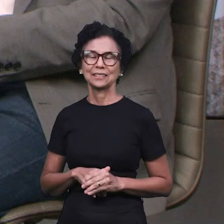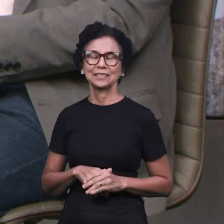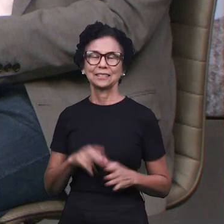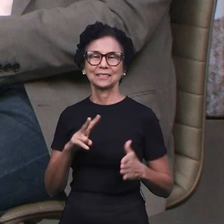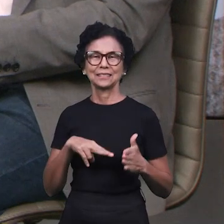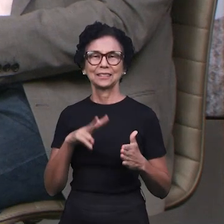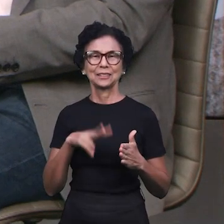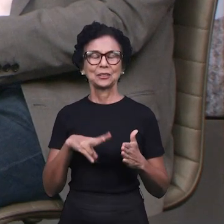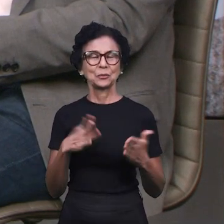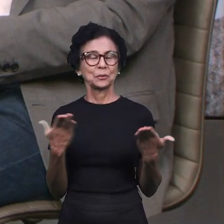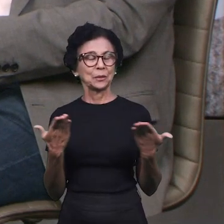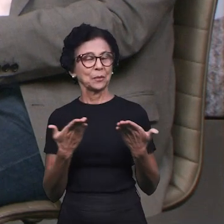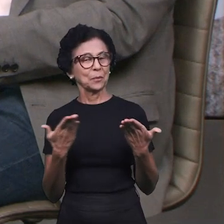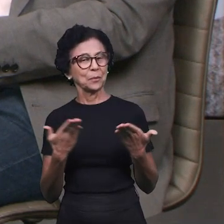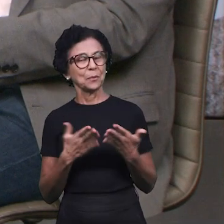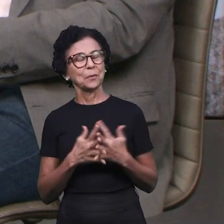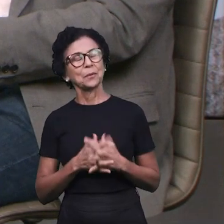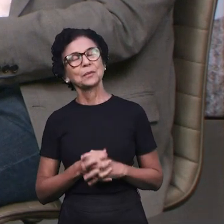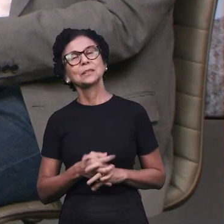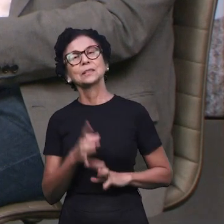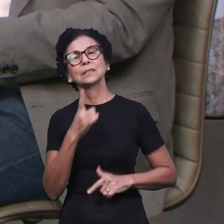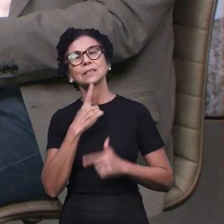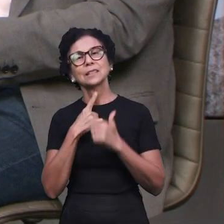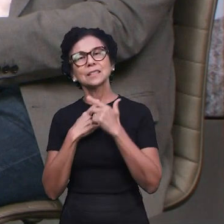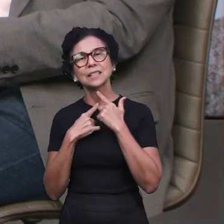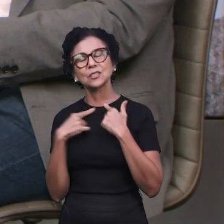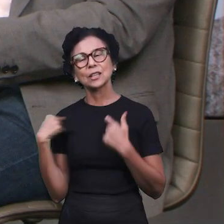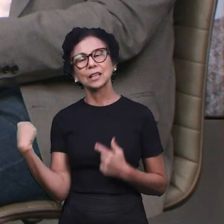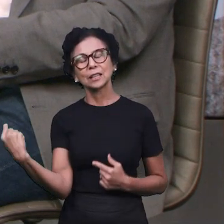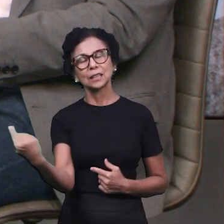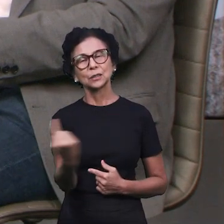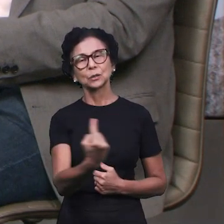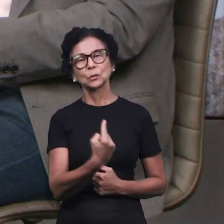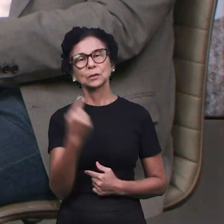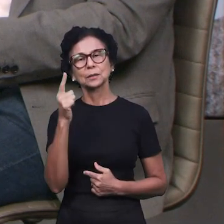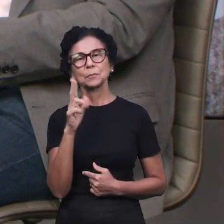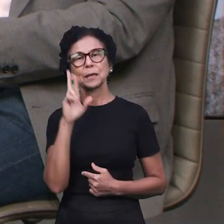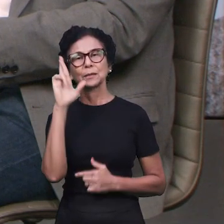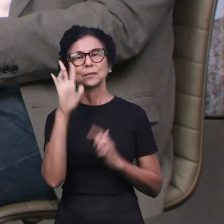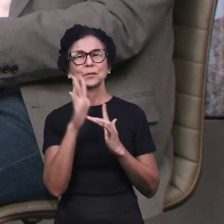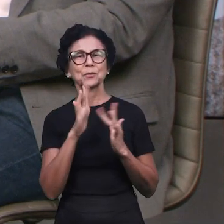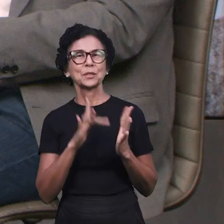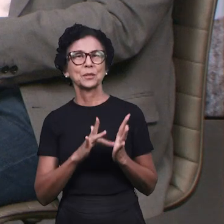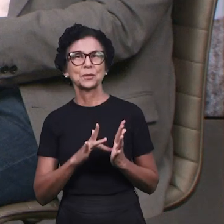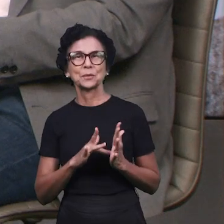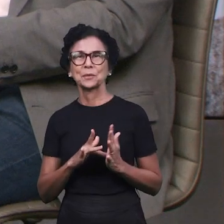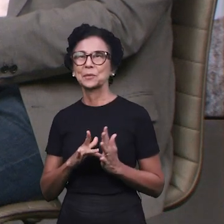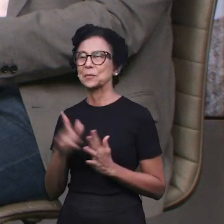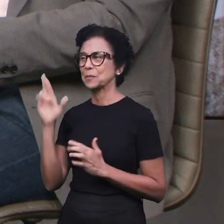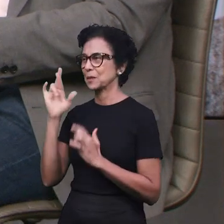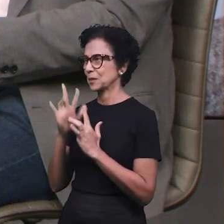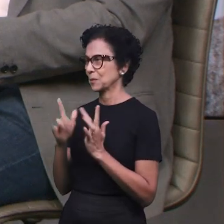da Bíblia por hoje, desejando a todos a paz do Senhor Jesus. Paz do Senhor,